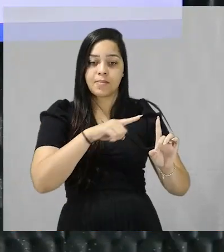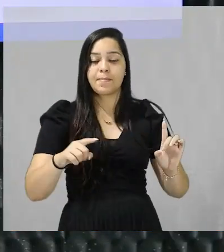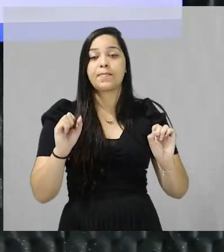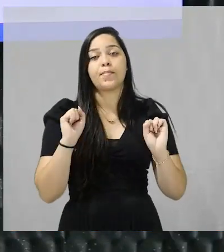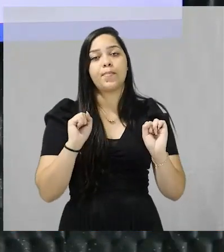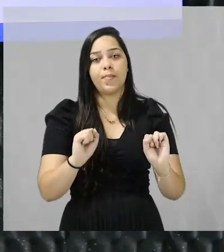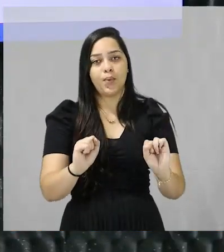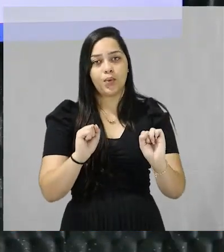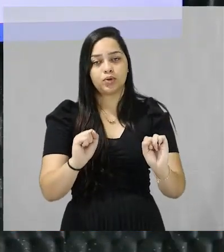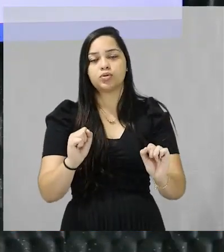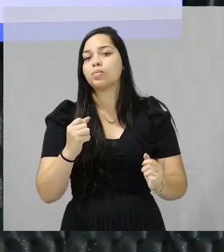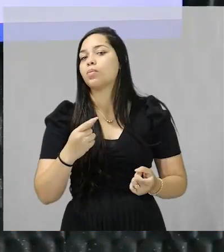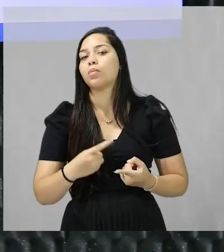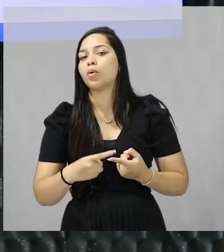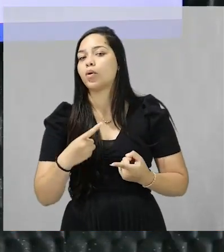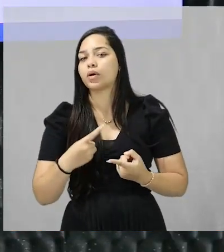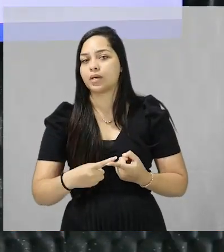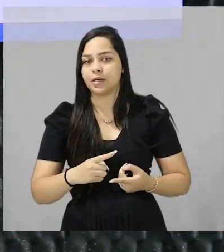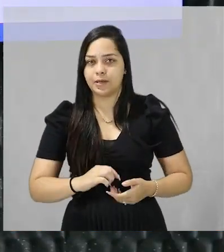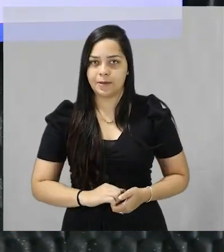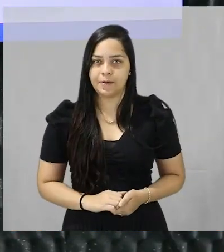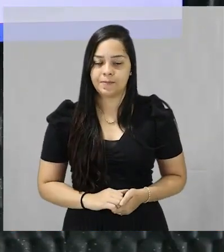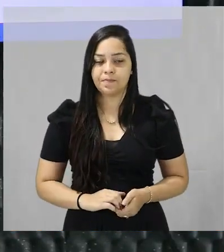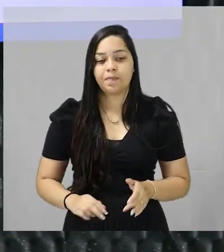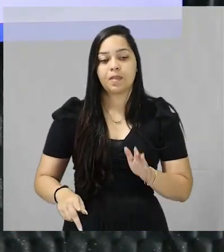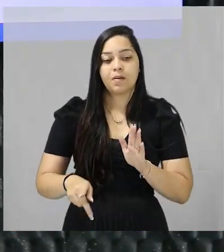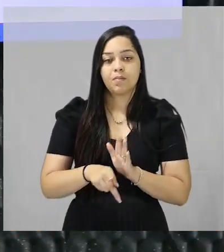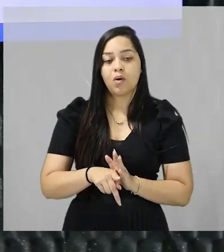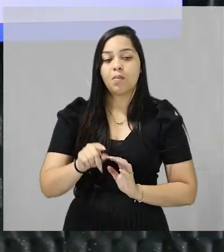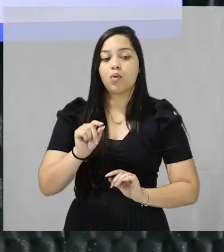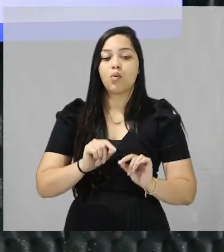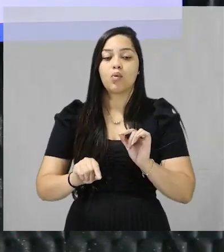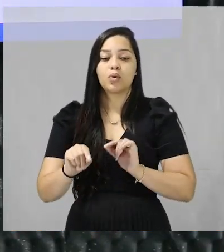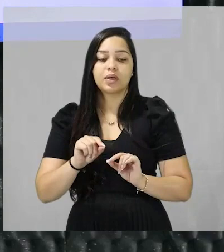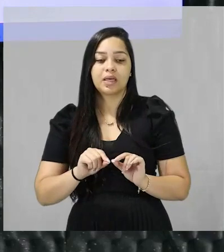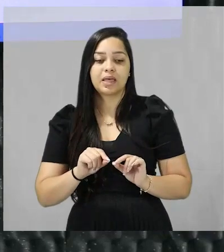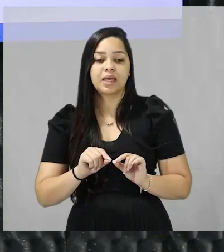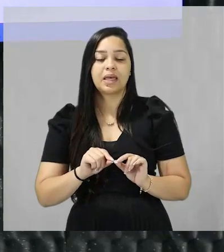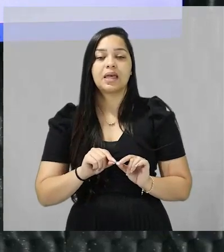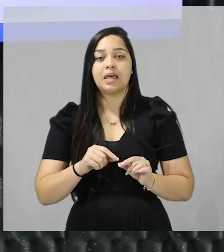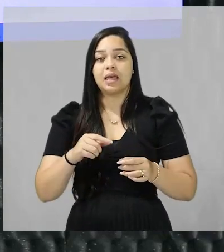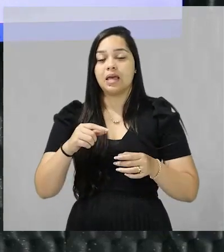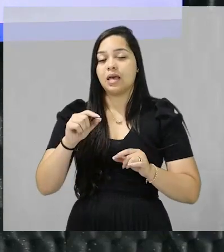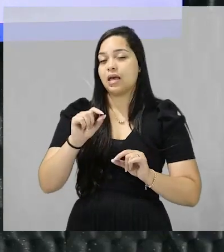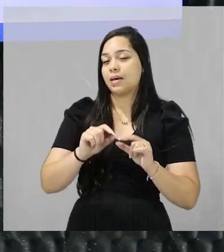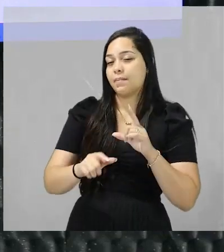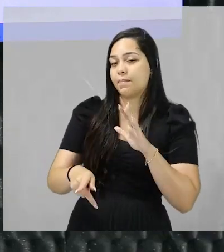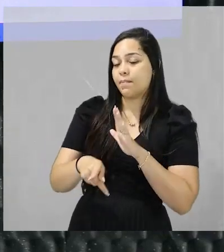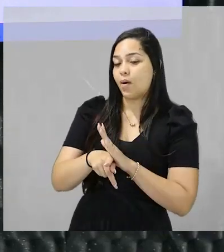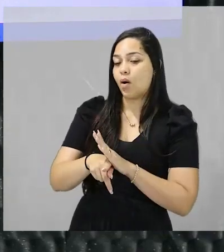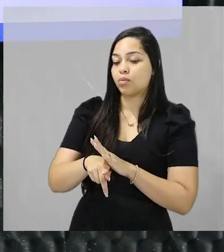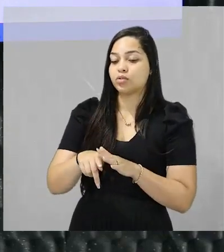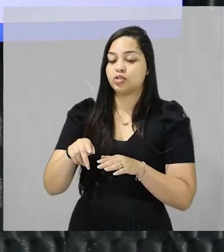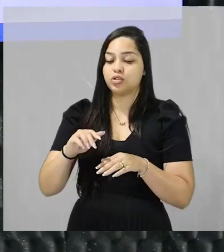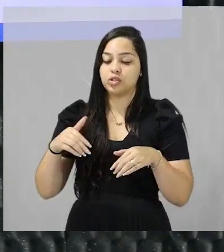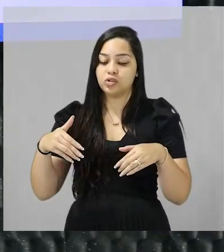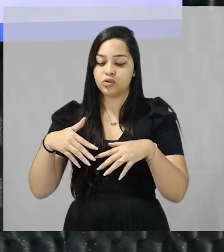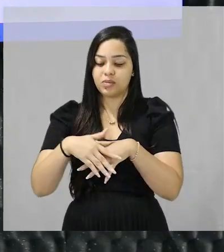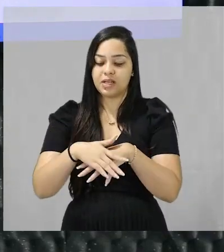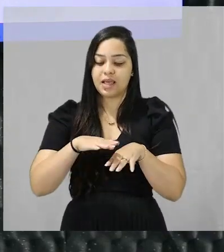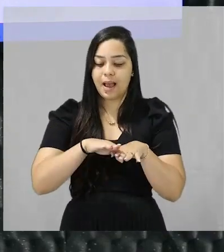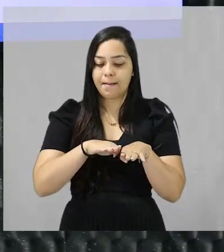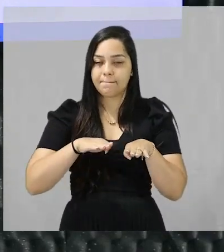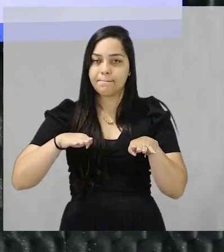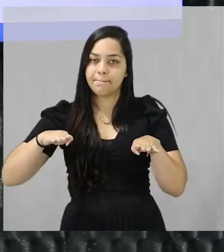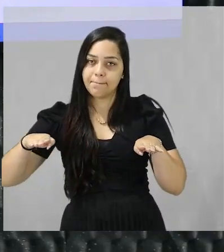descartar. Por quê? Porque função, cadeia e posição vão ser casos de isomeria plana, ok?